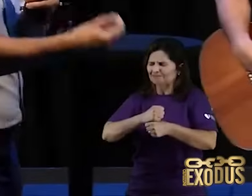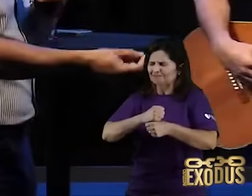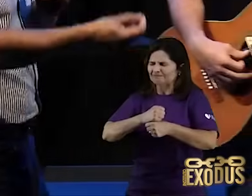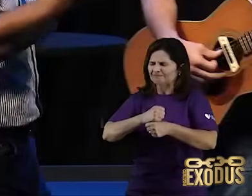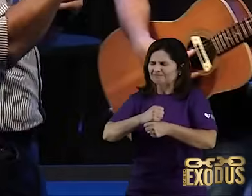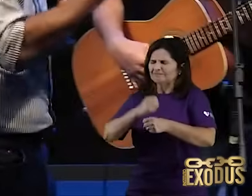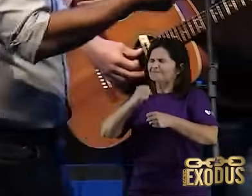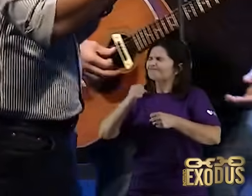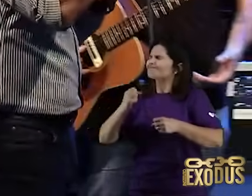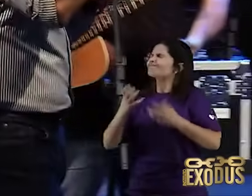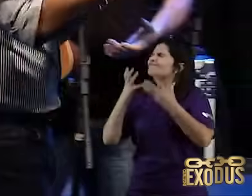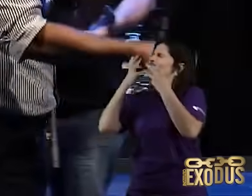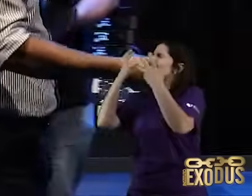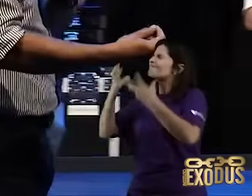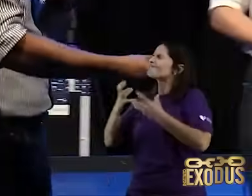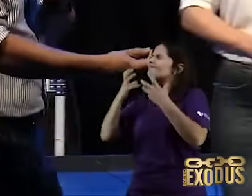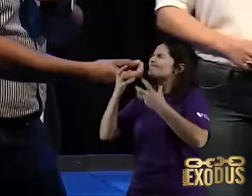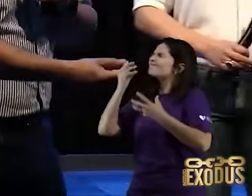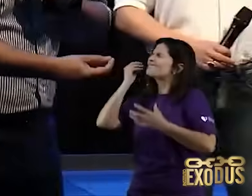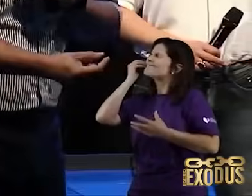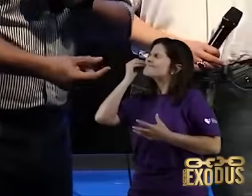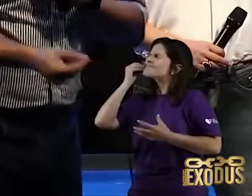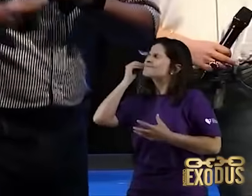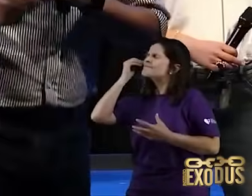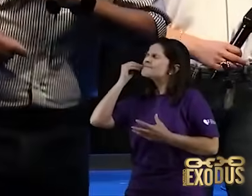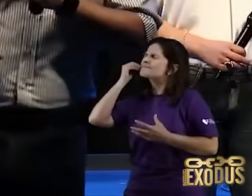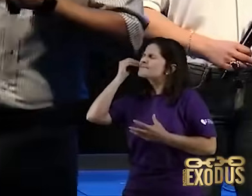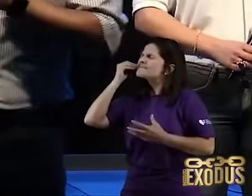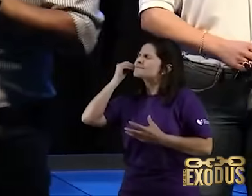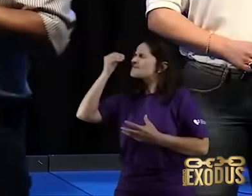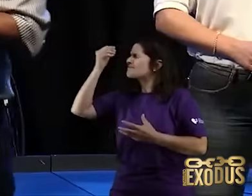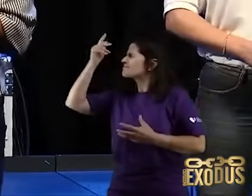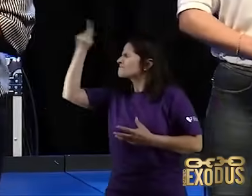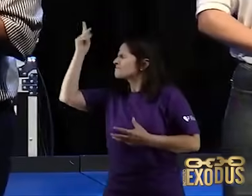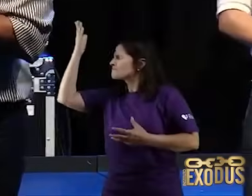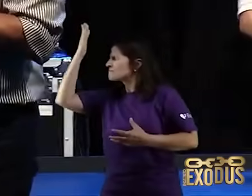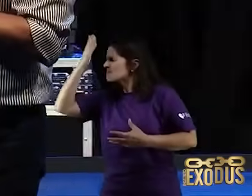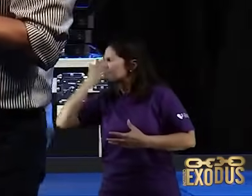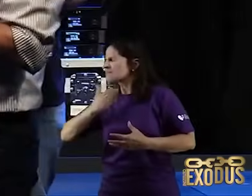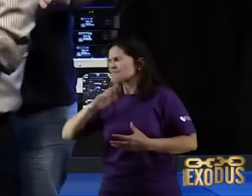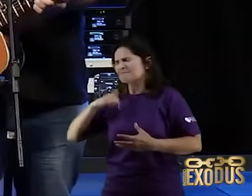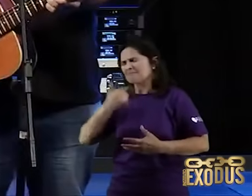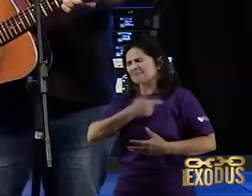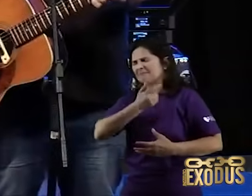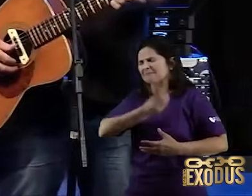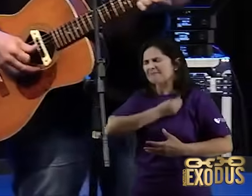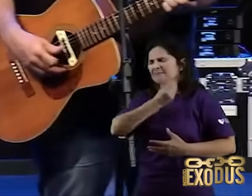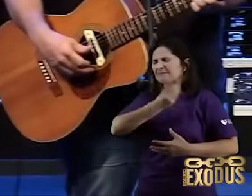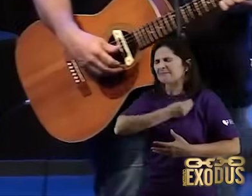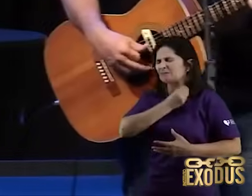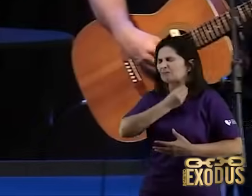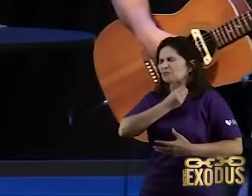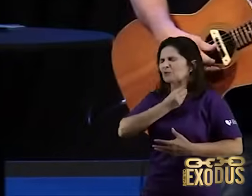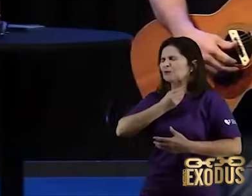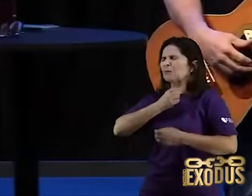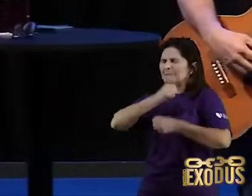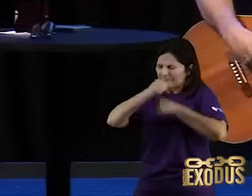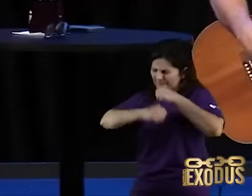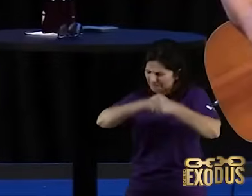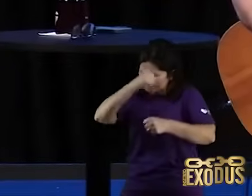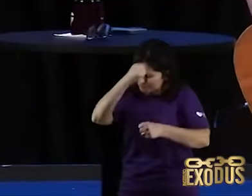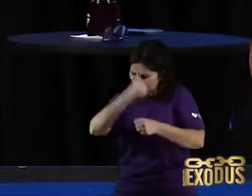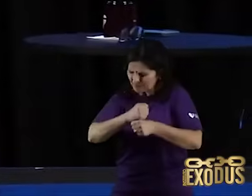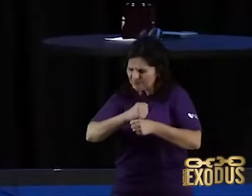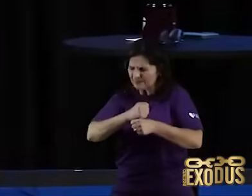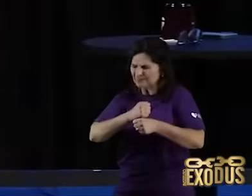experiências da tua presença em nós é mais um ano pai que queremos investir no teu reino com as nossas